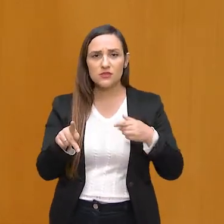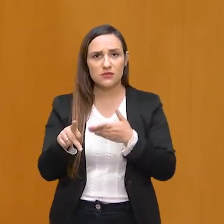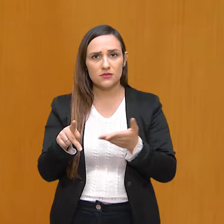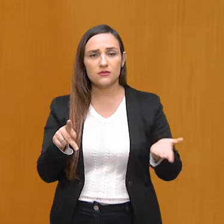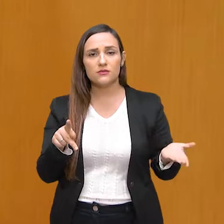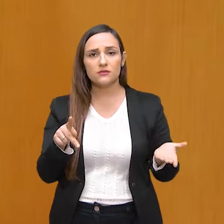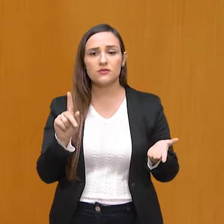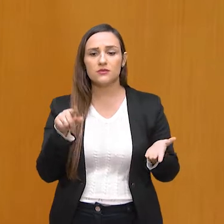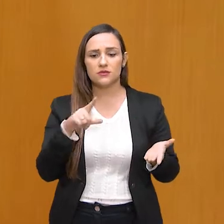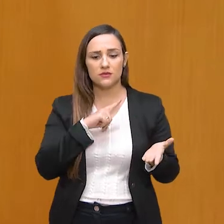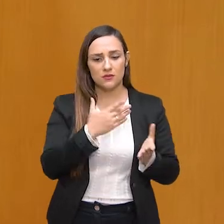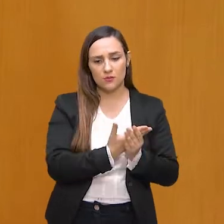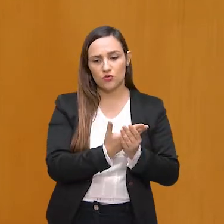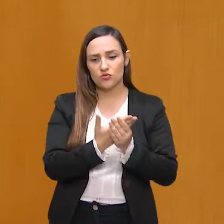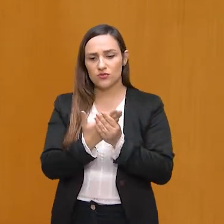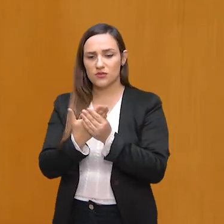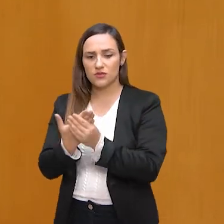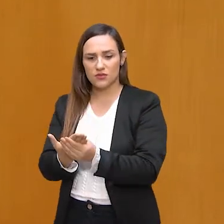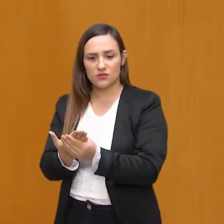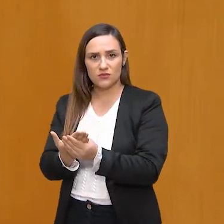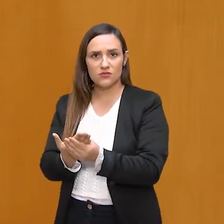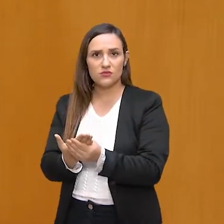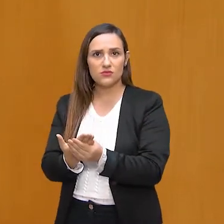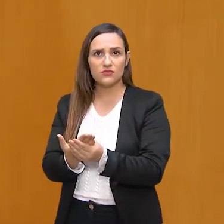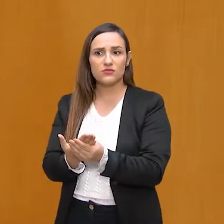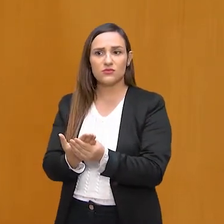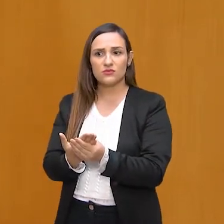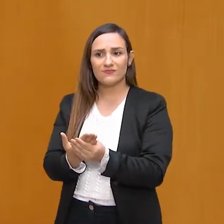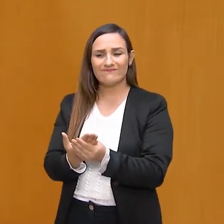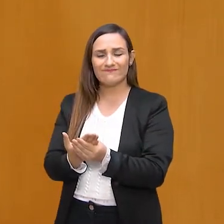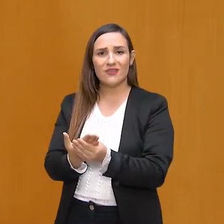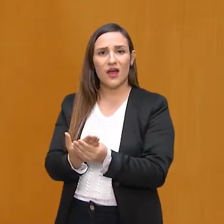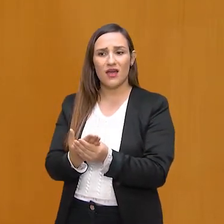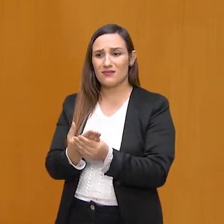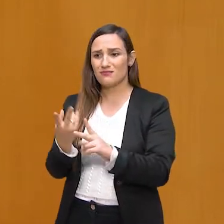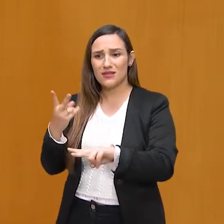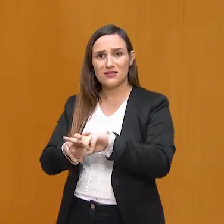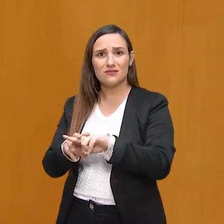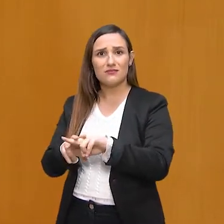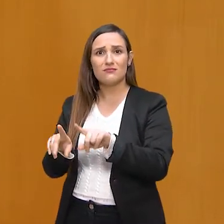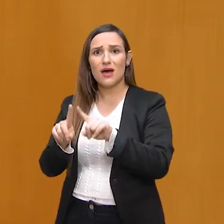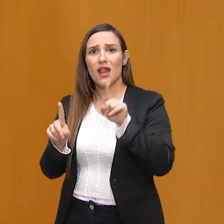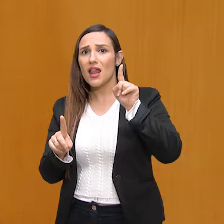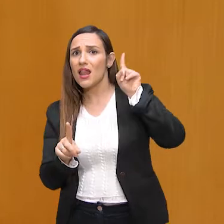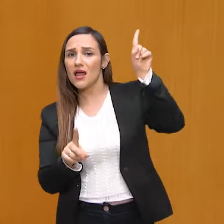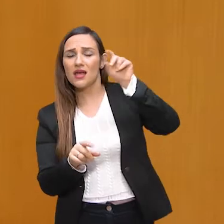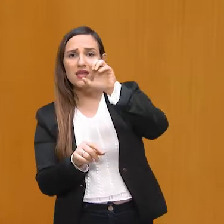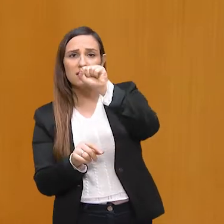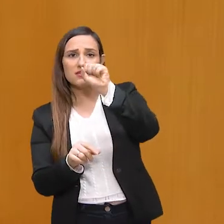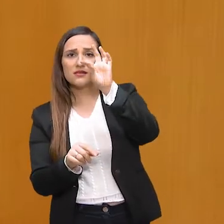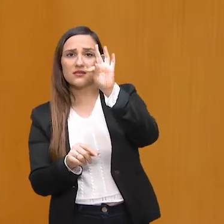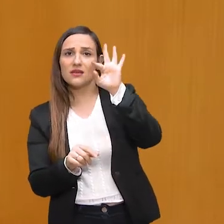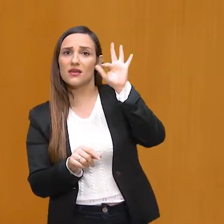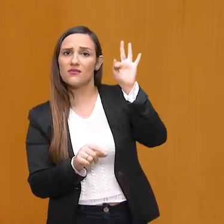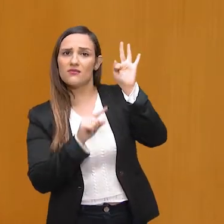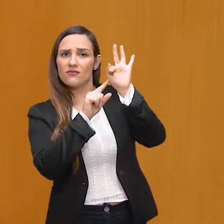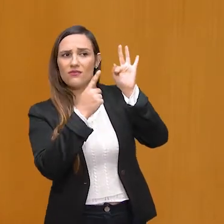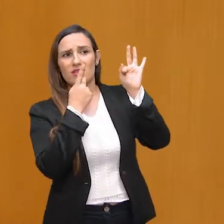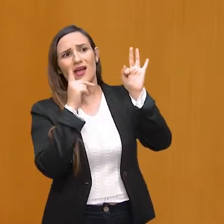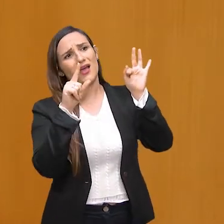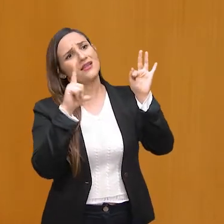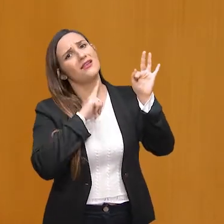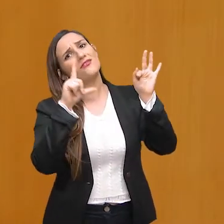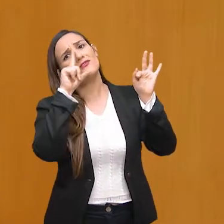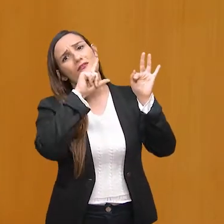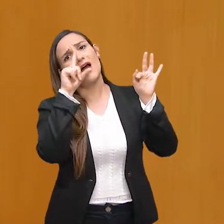foi processado, condenado, preso, mas que chegou no Supremo Tribunal Federal. O Supremo Tribunal Federal entendeu que havia uma